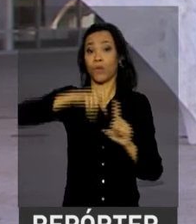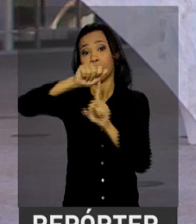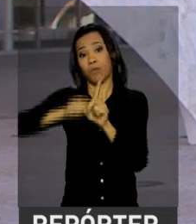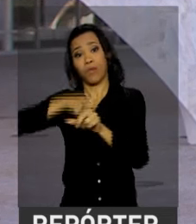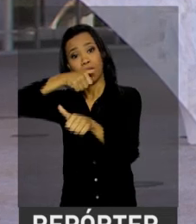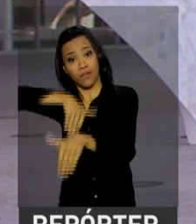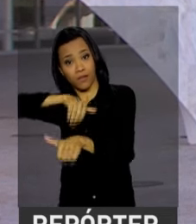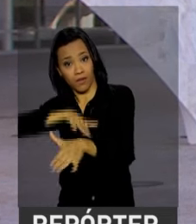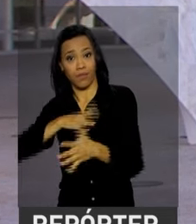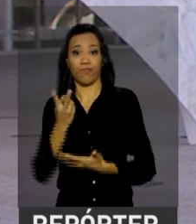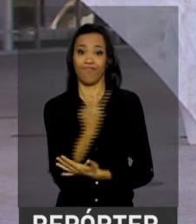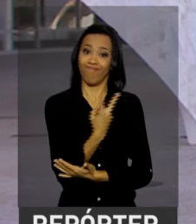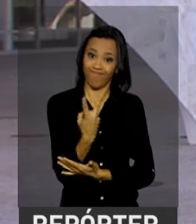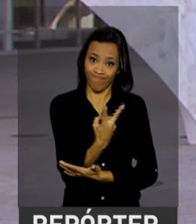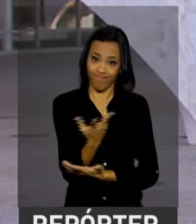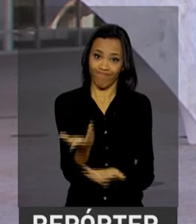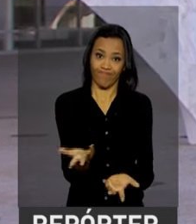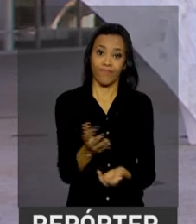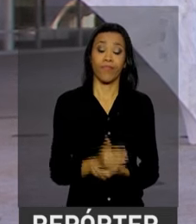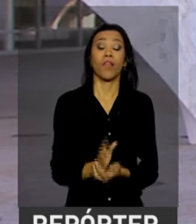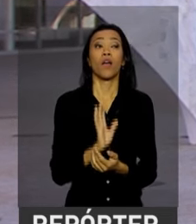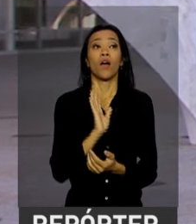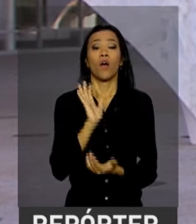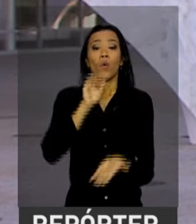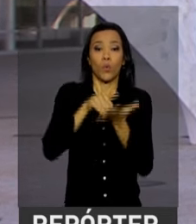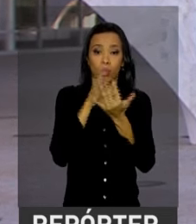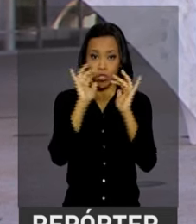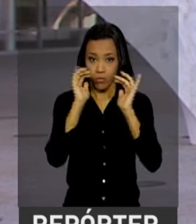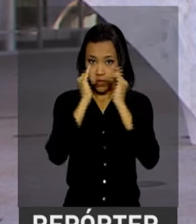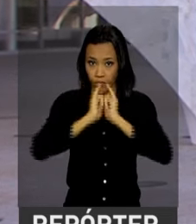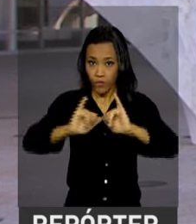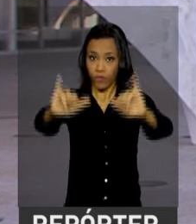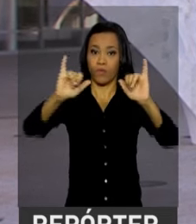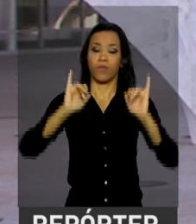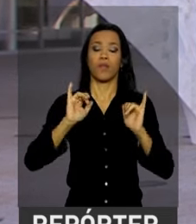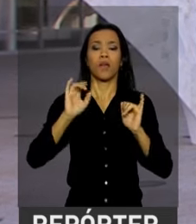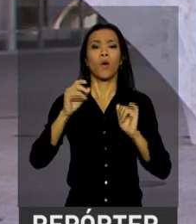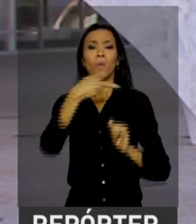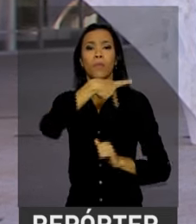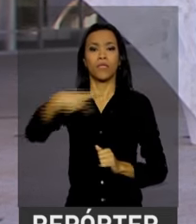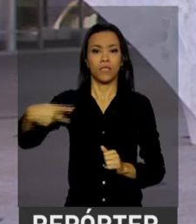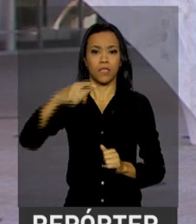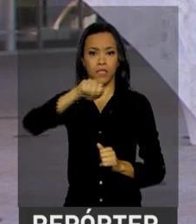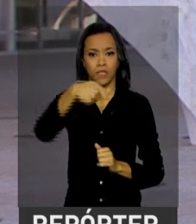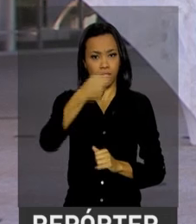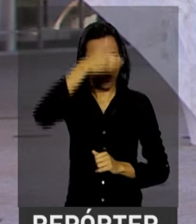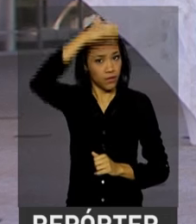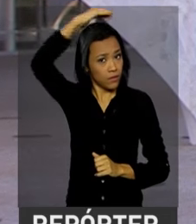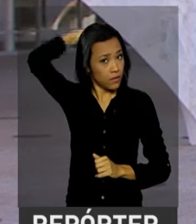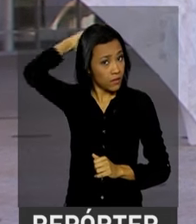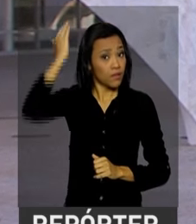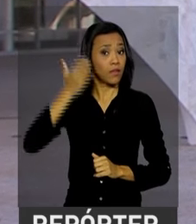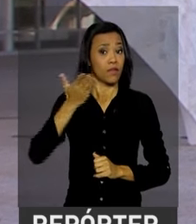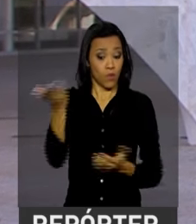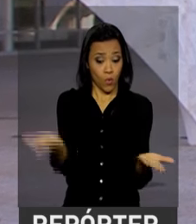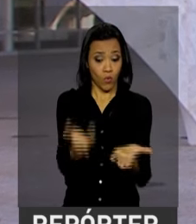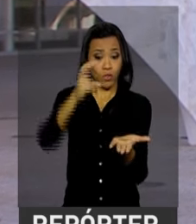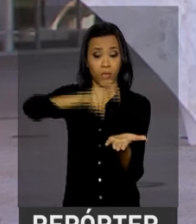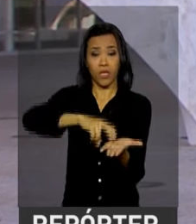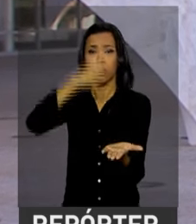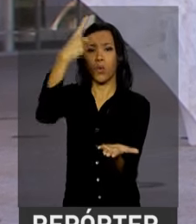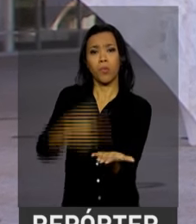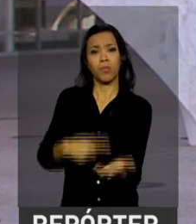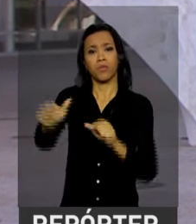setembro, respectivamente. E, Daniele, uma última informação aqui do Palácio do Planalto. O presidente em exercício, Michel Temer, agora pela manhã não tem